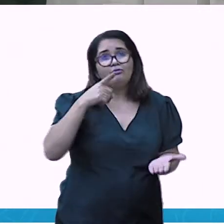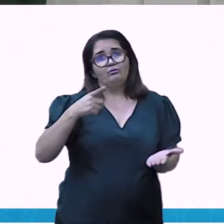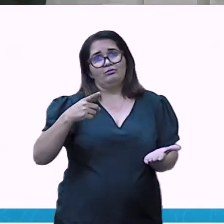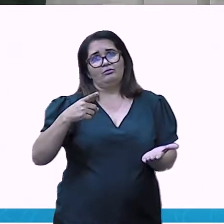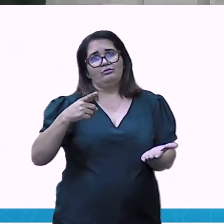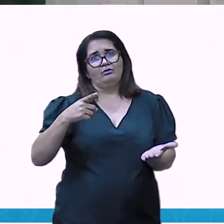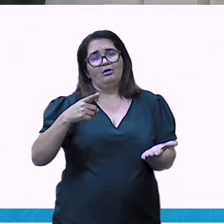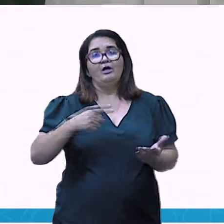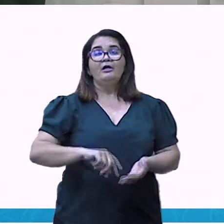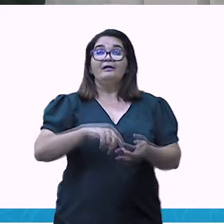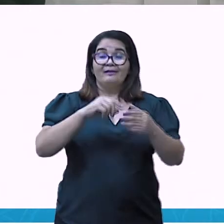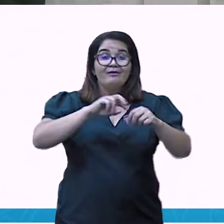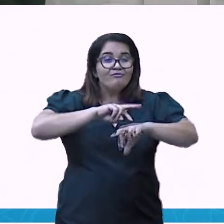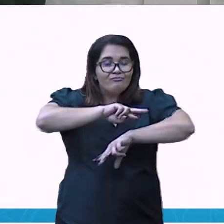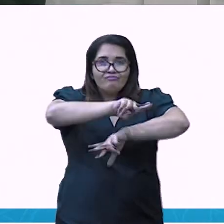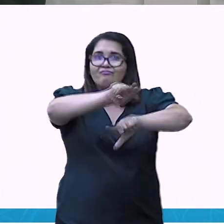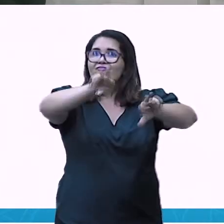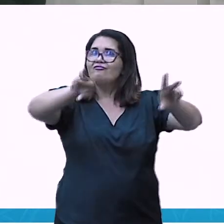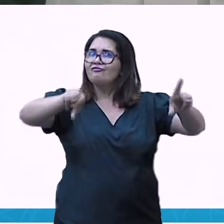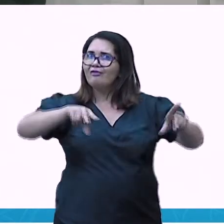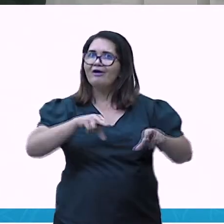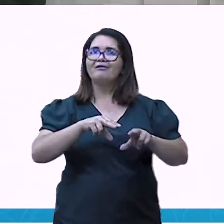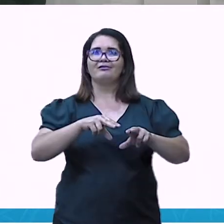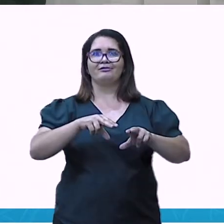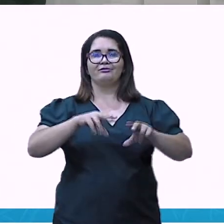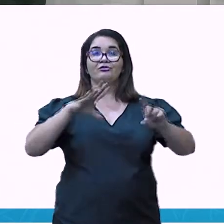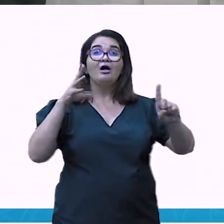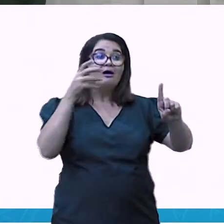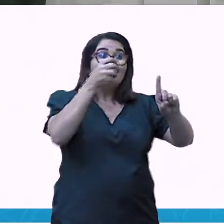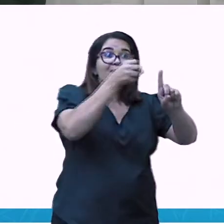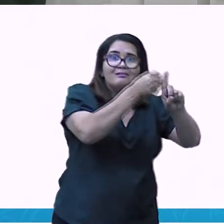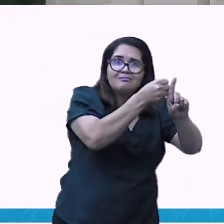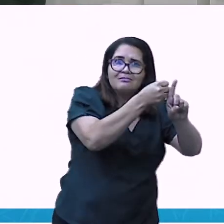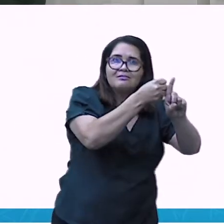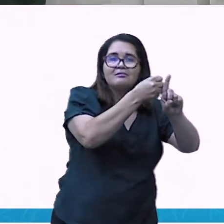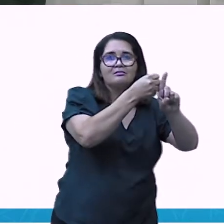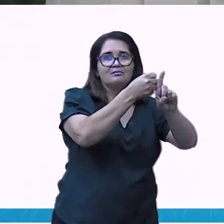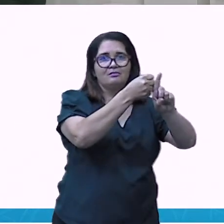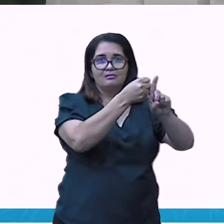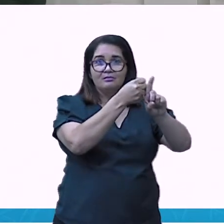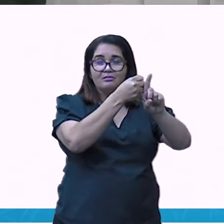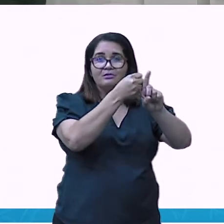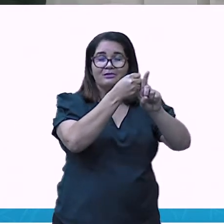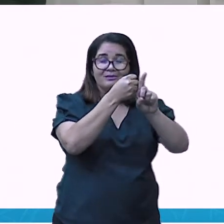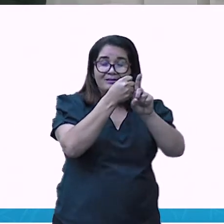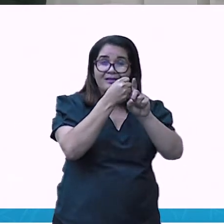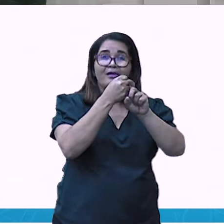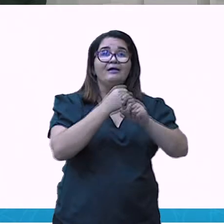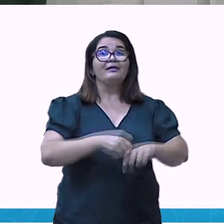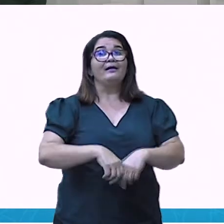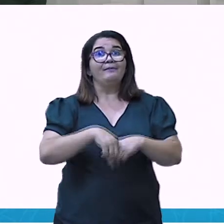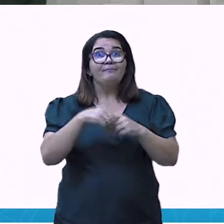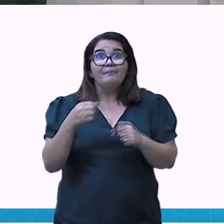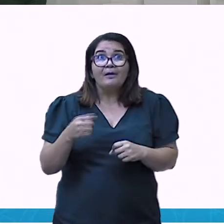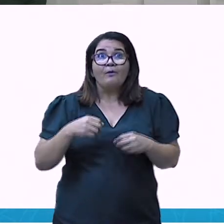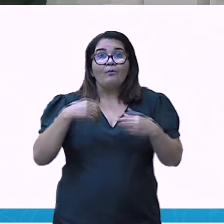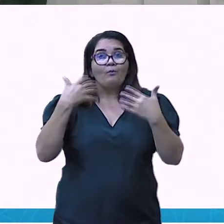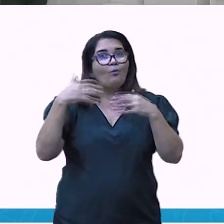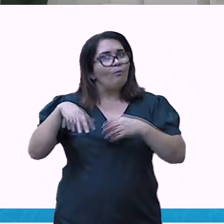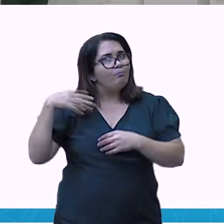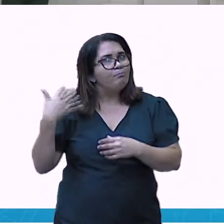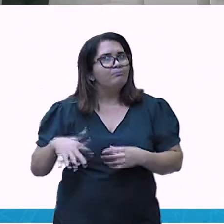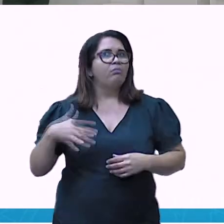acidentes possíveis e comuns. Segundo o Sistema Único de Saúde, o SUS, 1/3